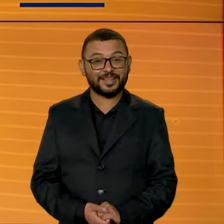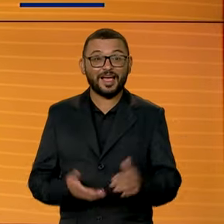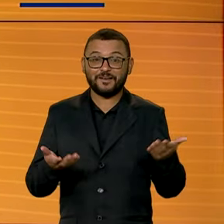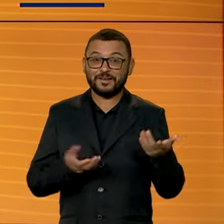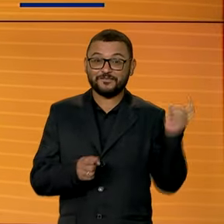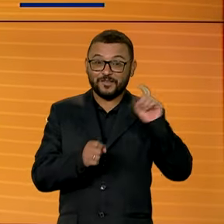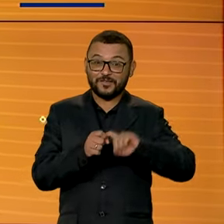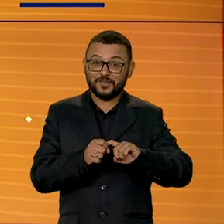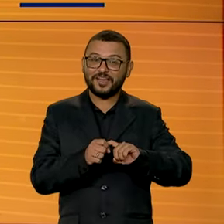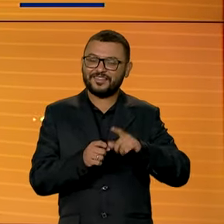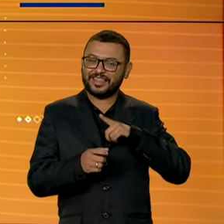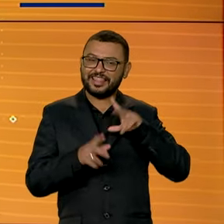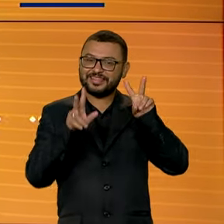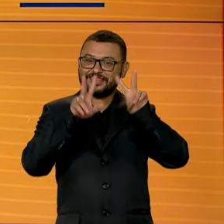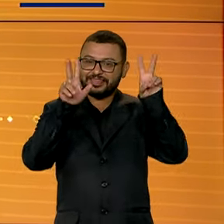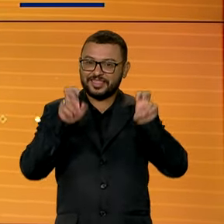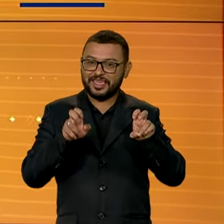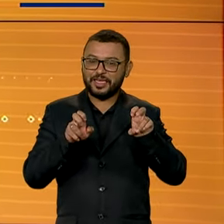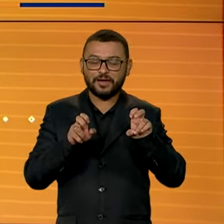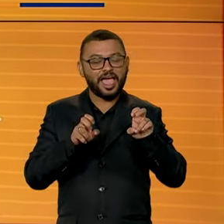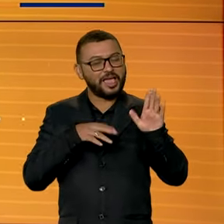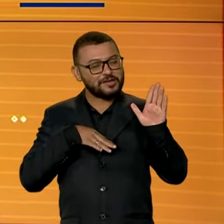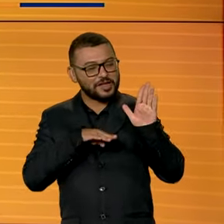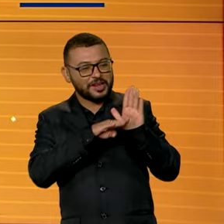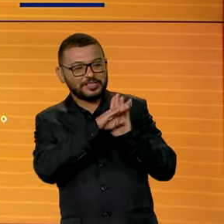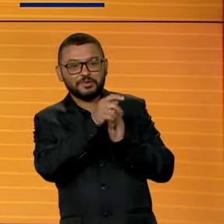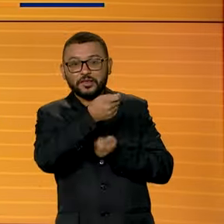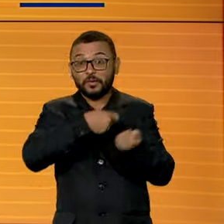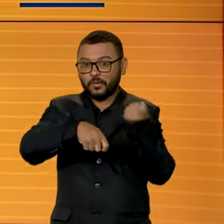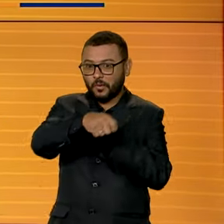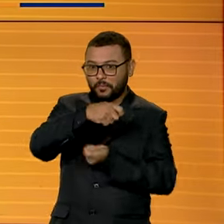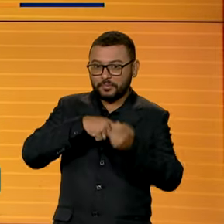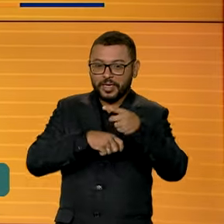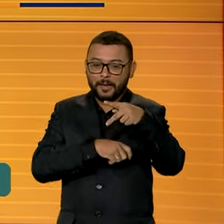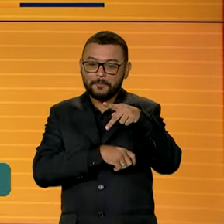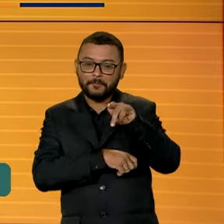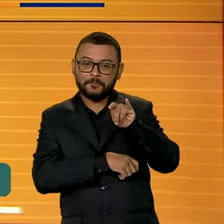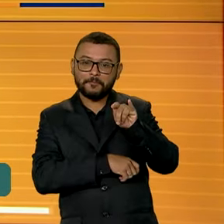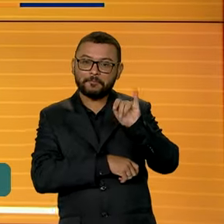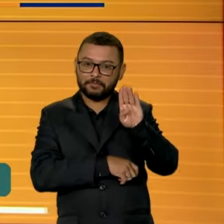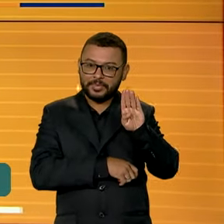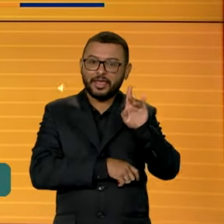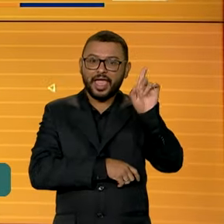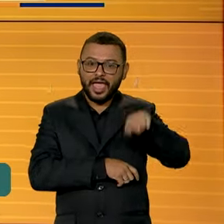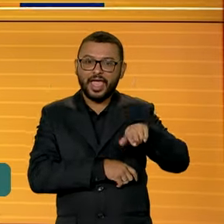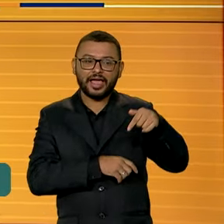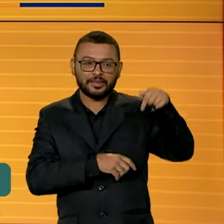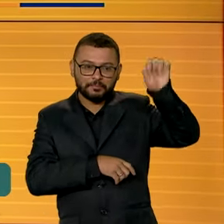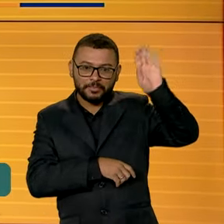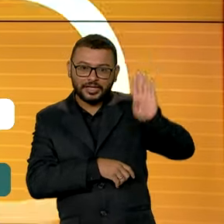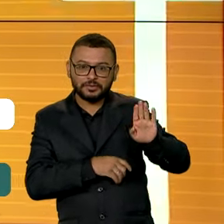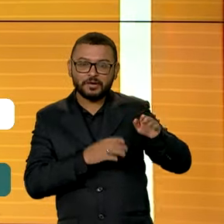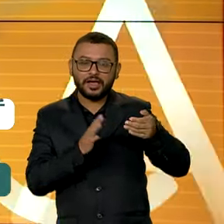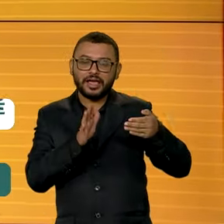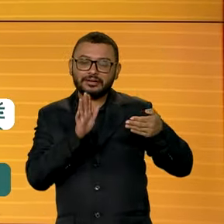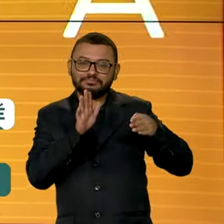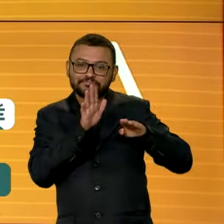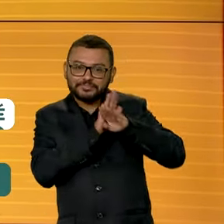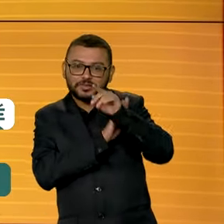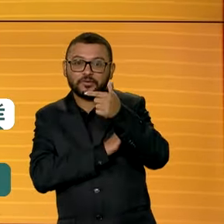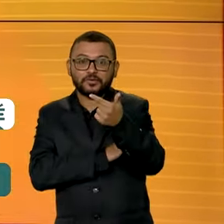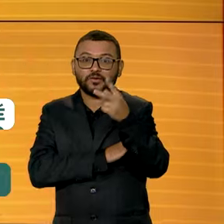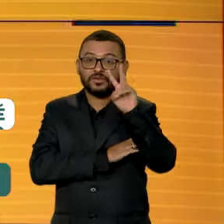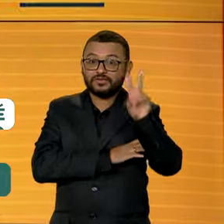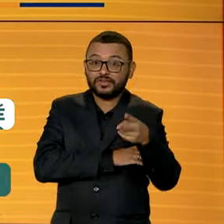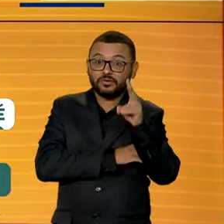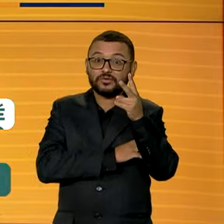Estamos de volta, vamos falar agora do crescimento da economia. O Produto Interno Bruto, PIB do Brasil, cresceu